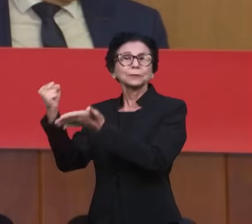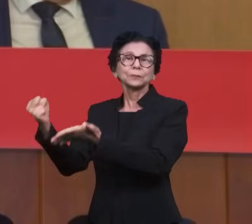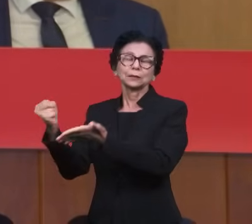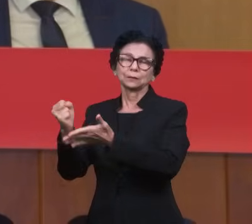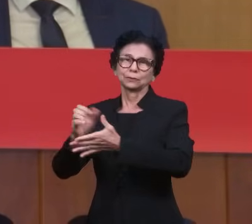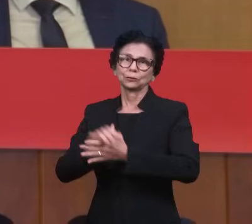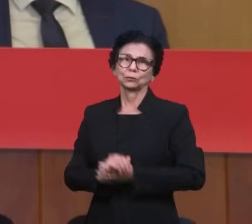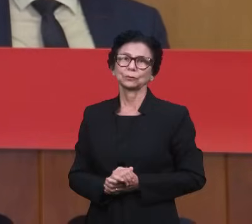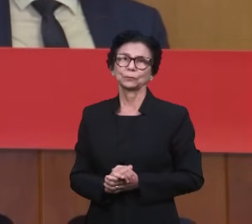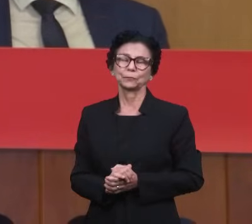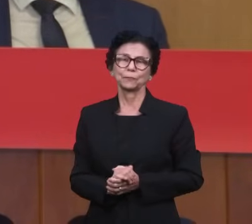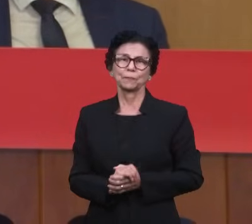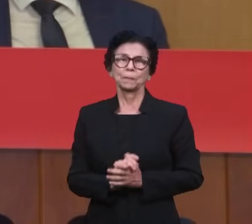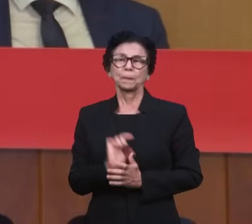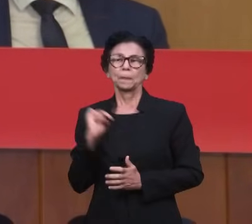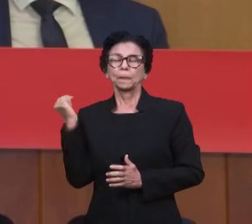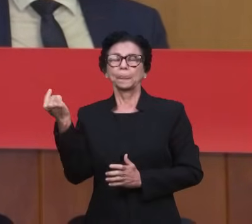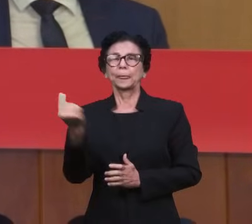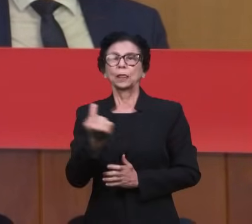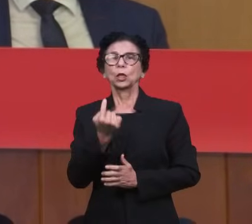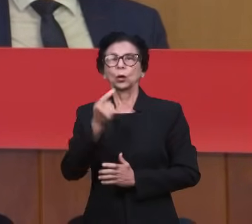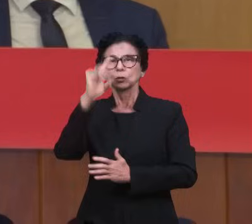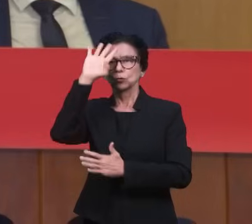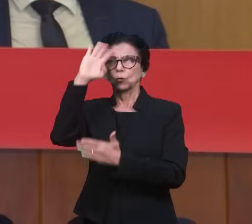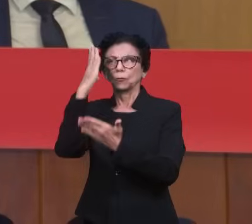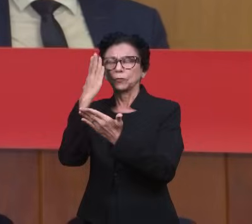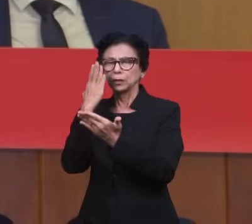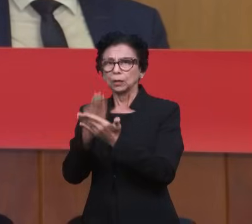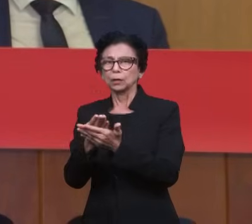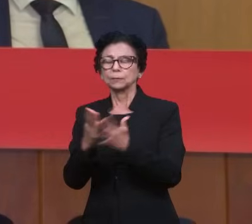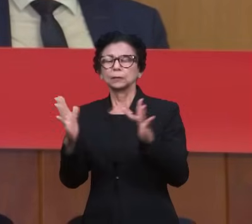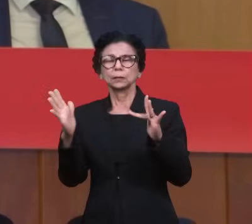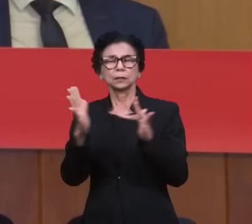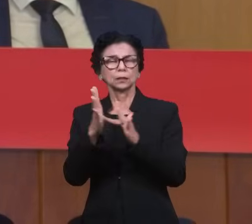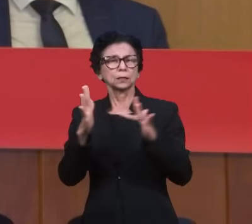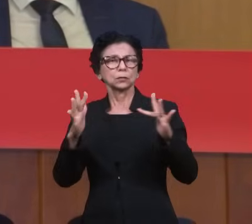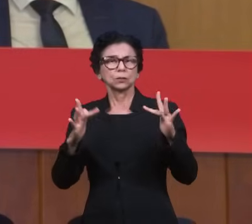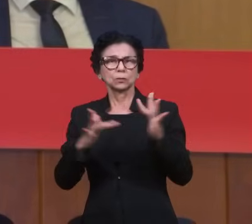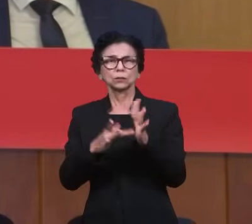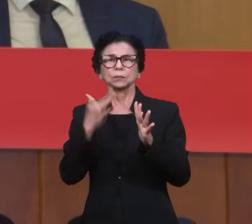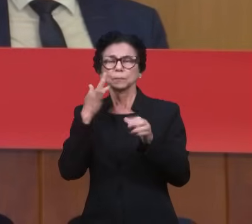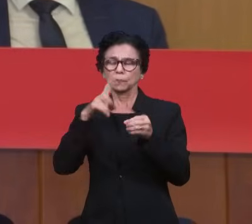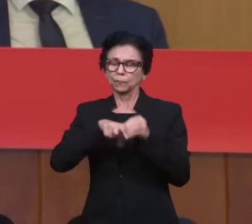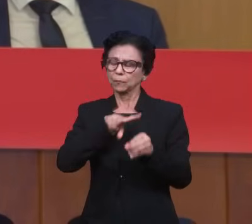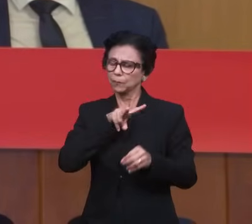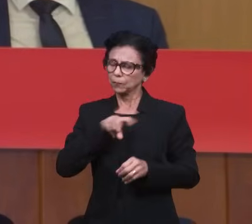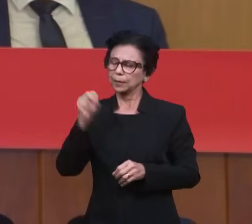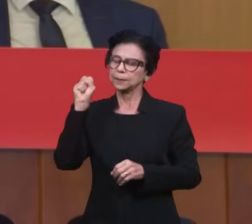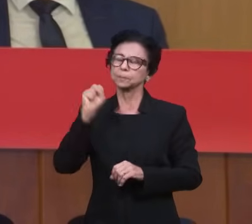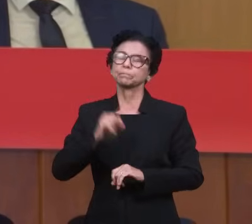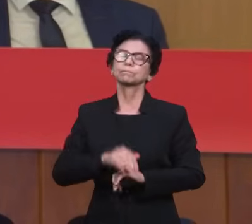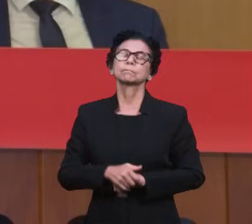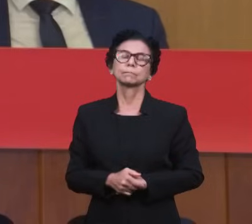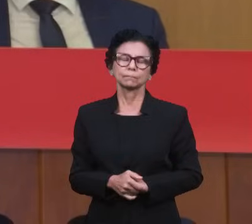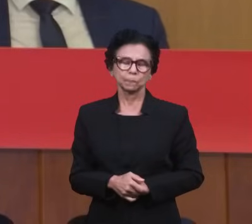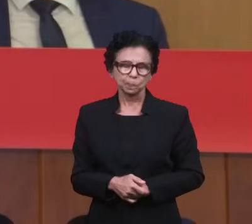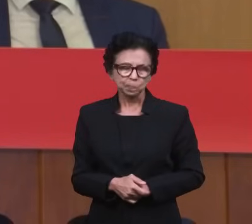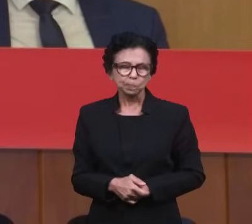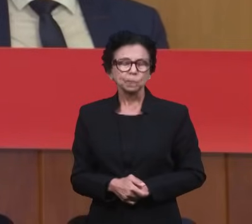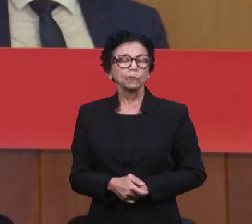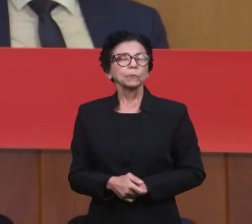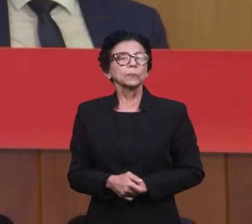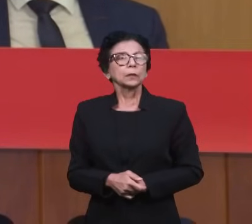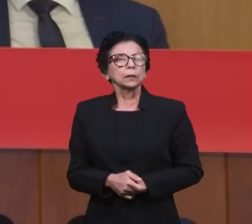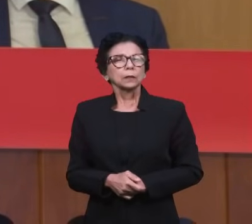estamos firmados na promessa de que Jesus em breve voltará. Nós lembramos